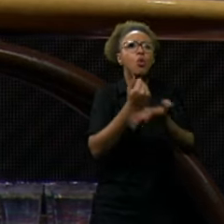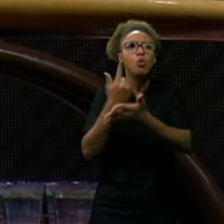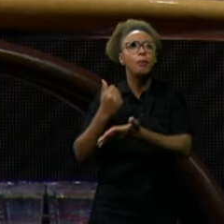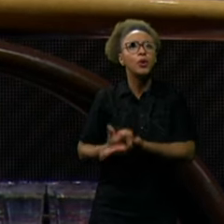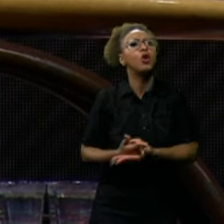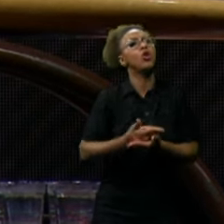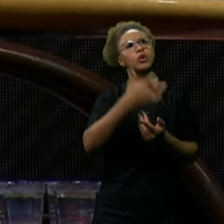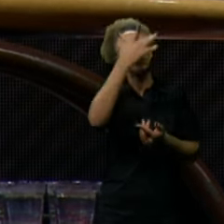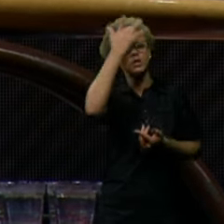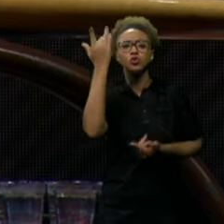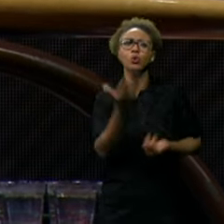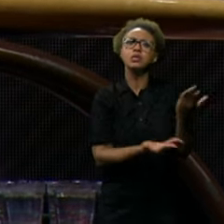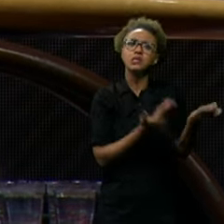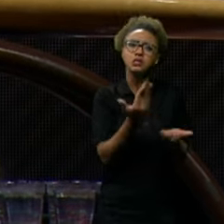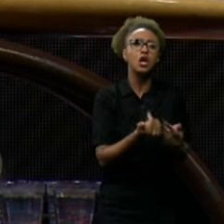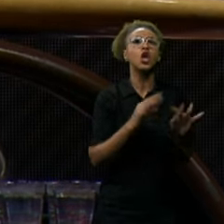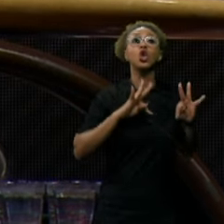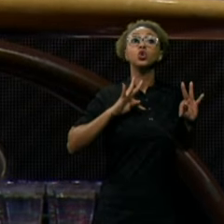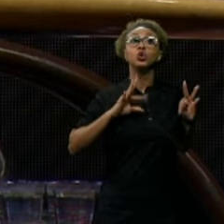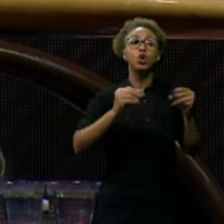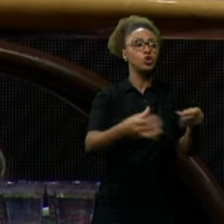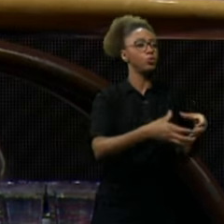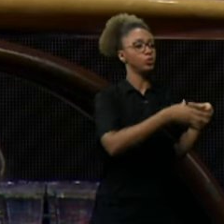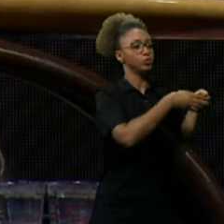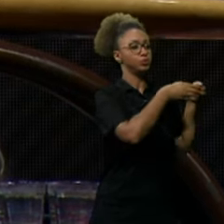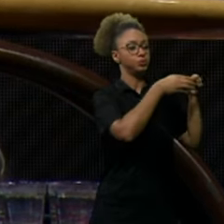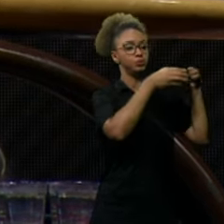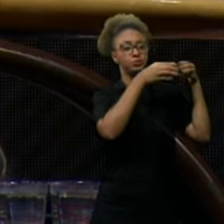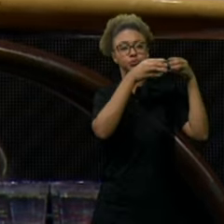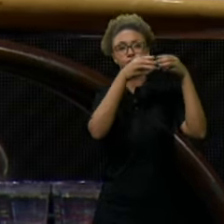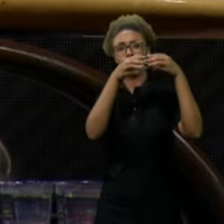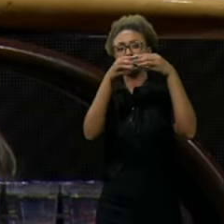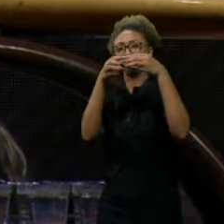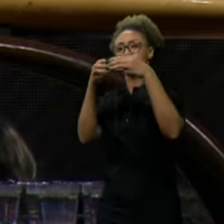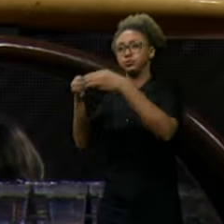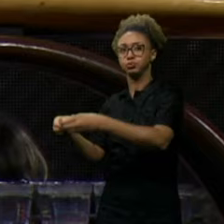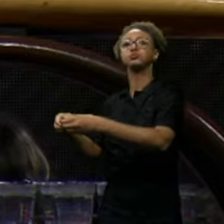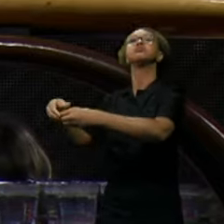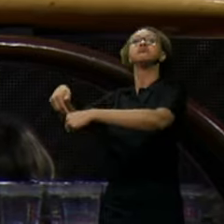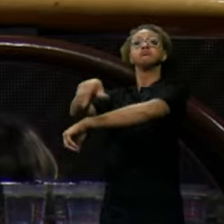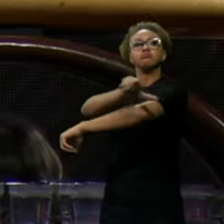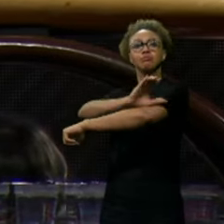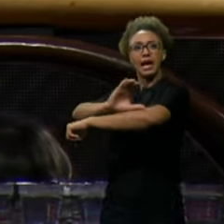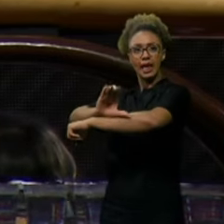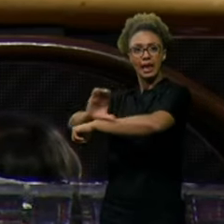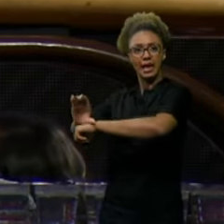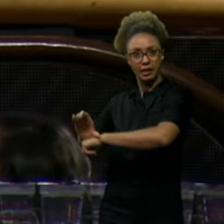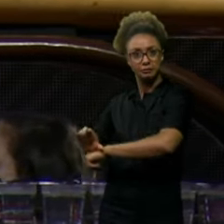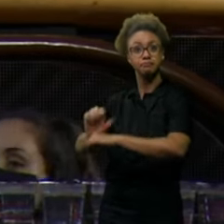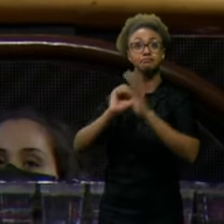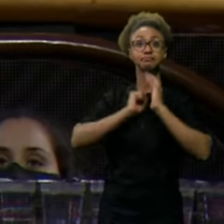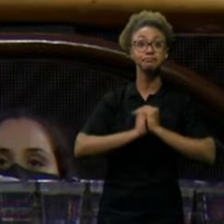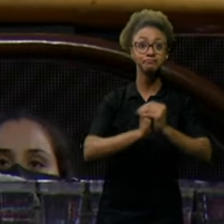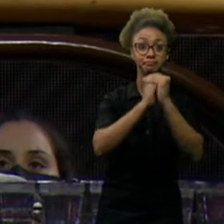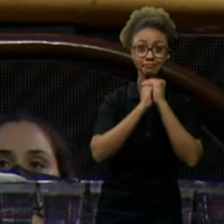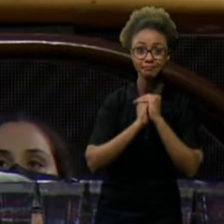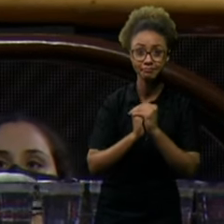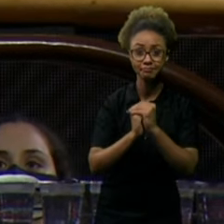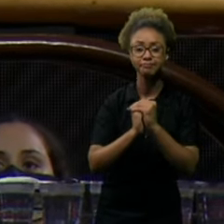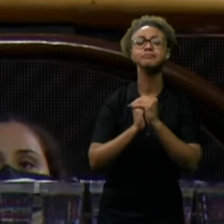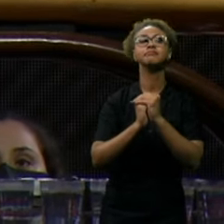senhor lhe havia acrescentado em Arame e saíram todos para a terra de Canaã e lá chegaram e você diga